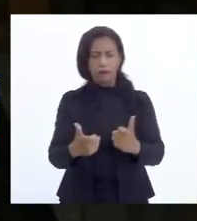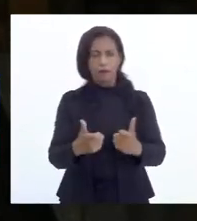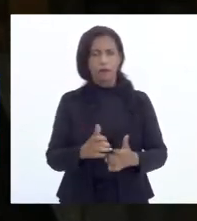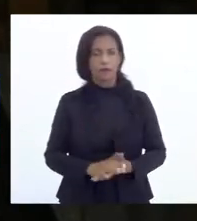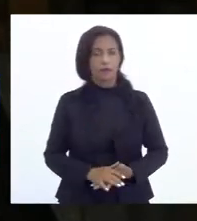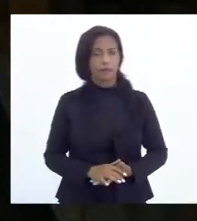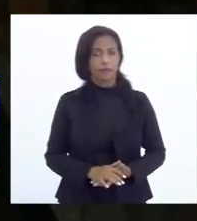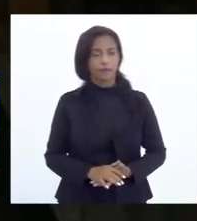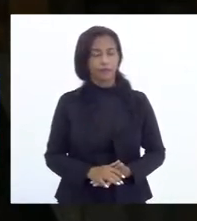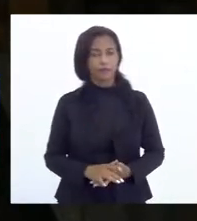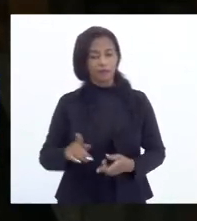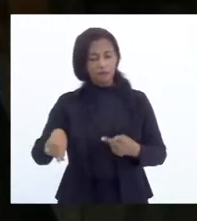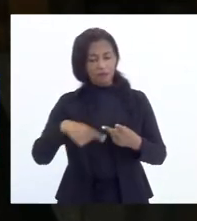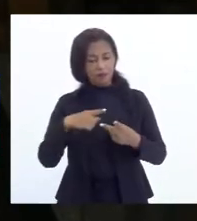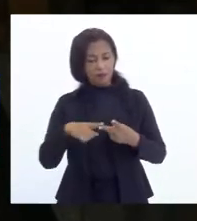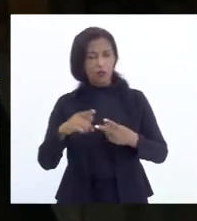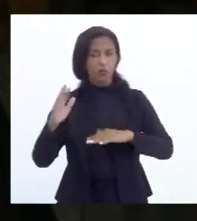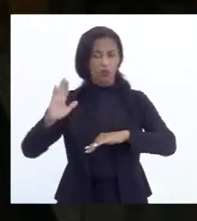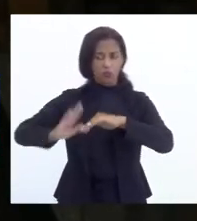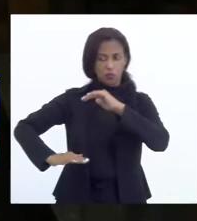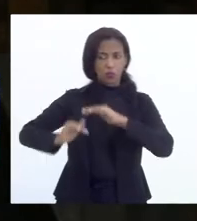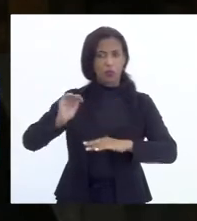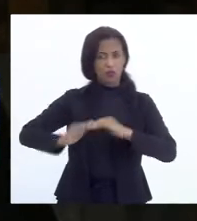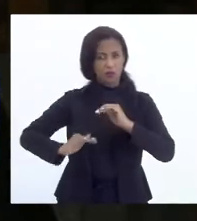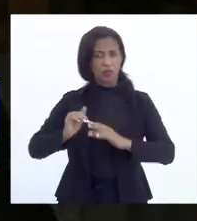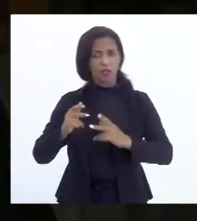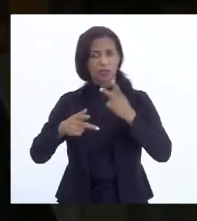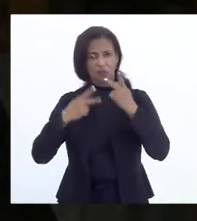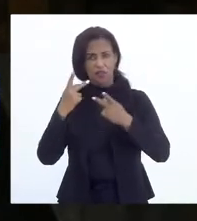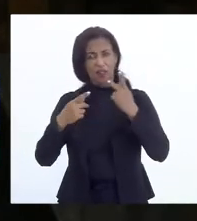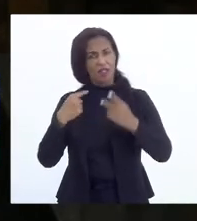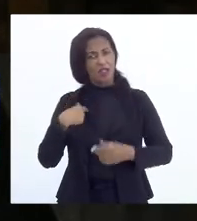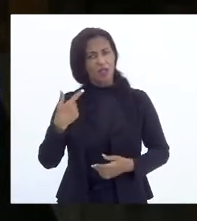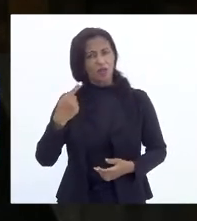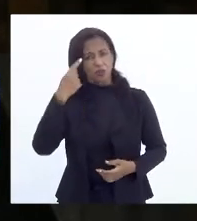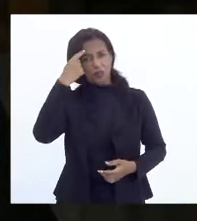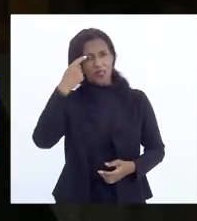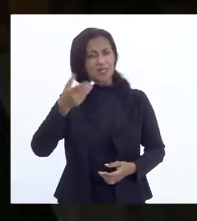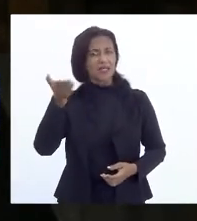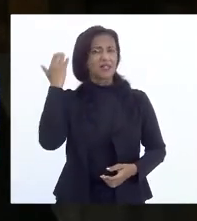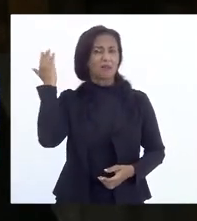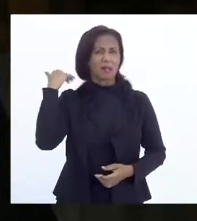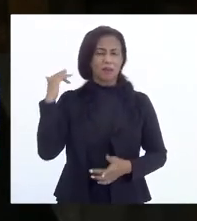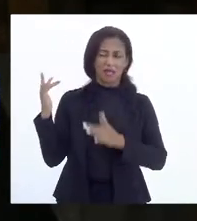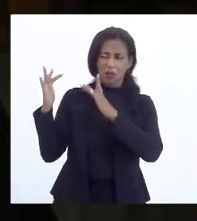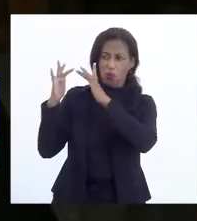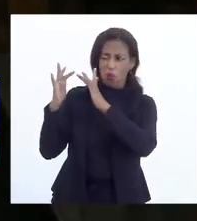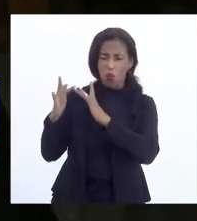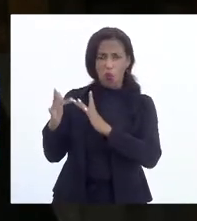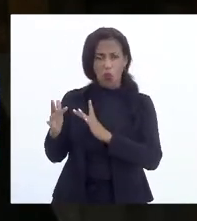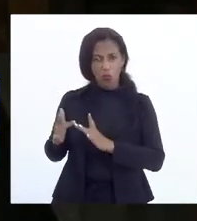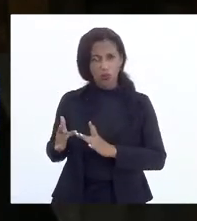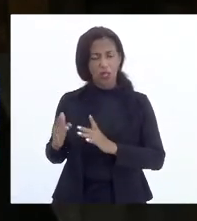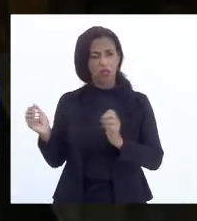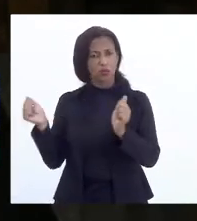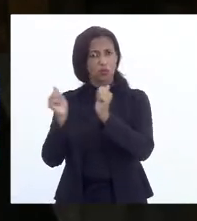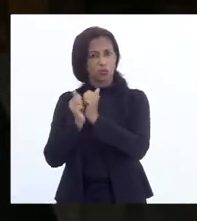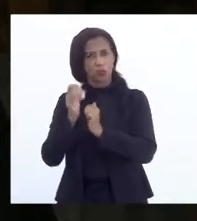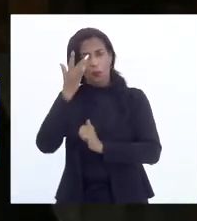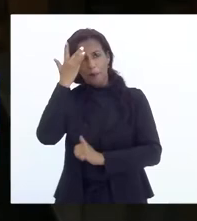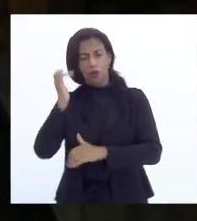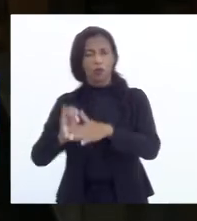Segundo relatos de profissionais que eu recebi, eu estou desde da semana passada em contato com profissionais da instituição,